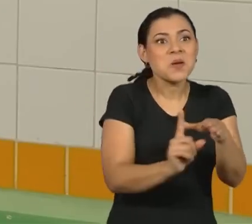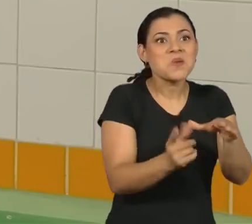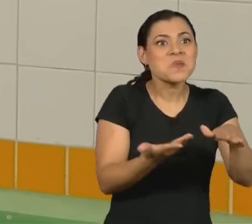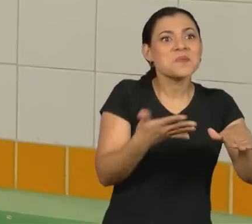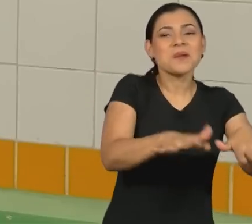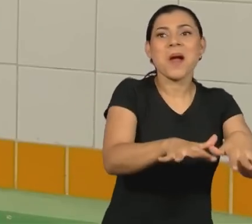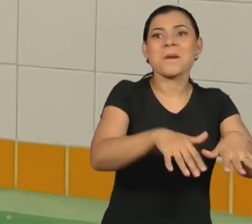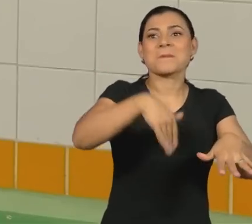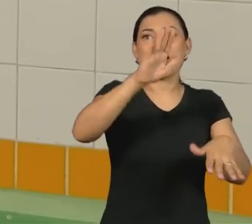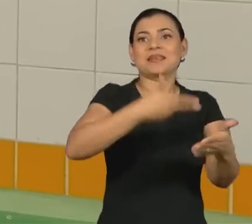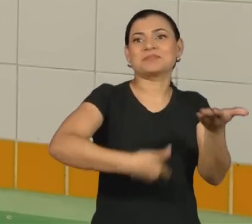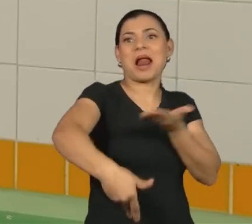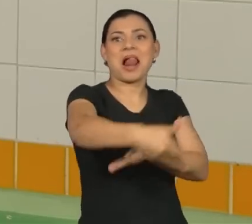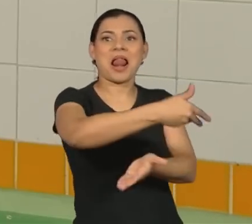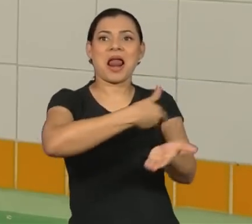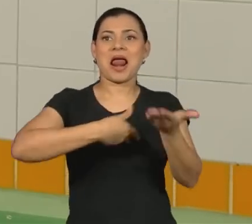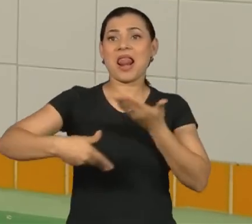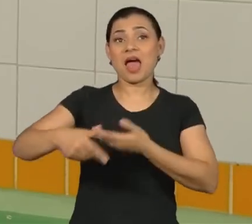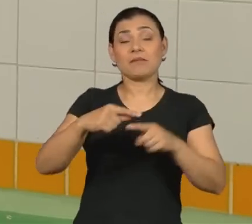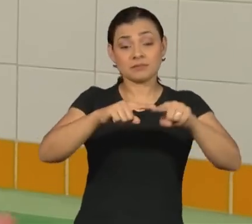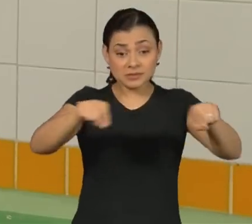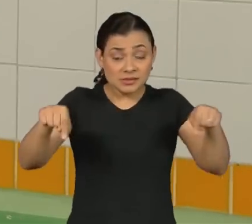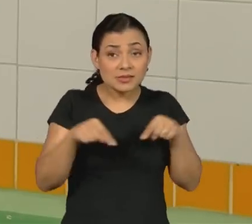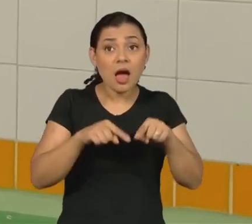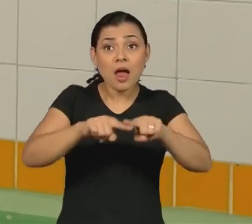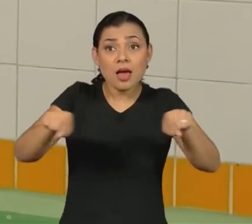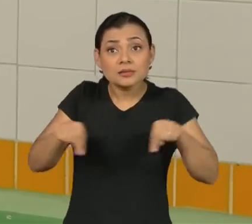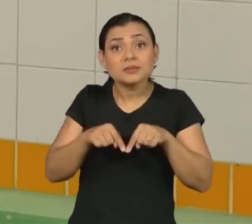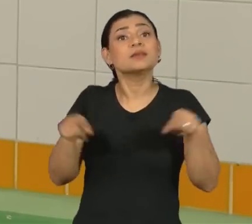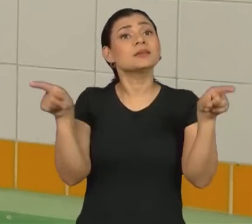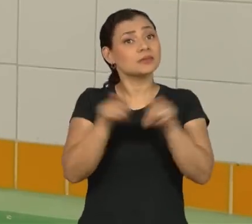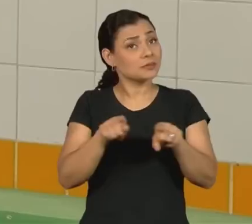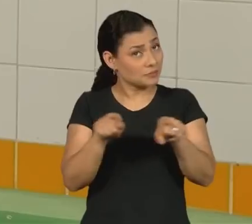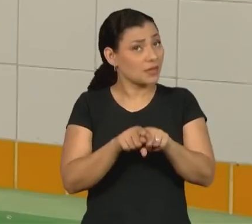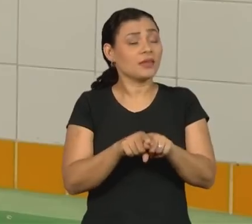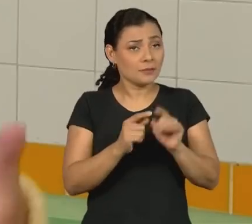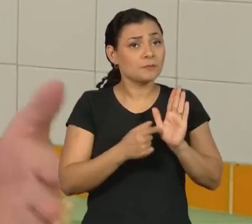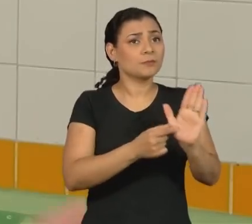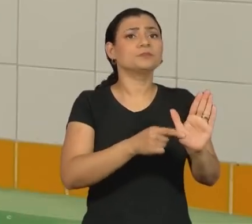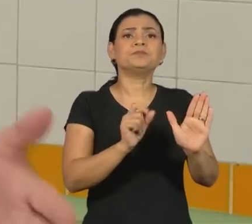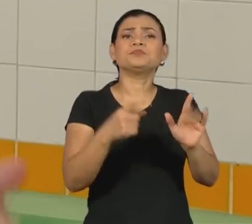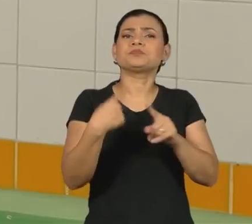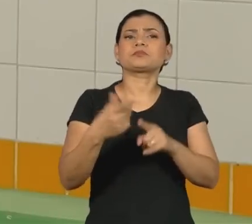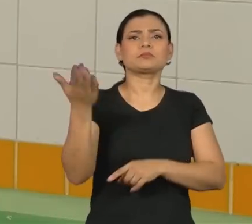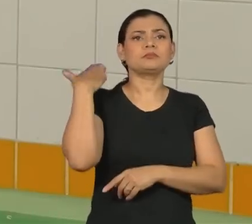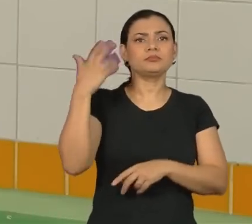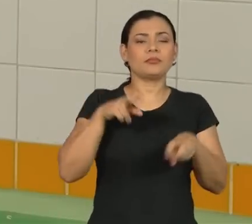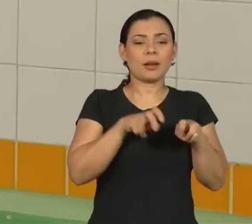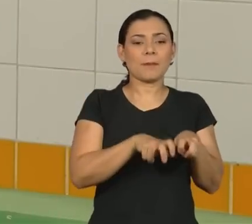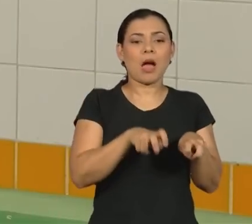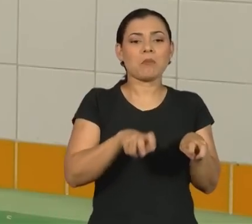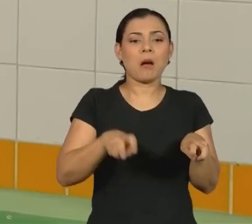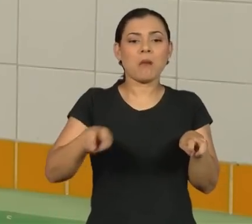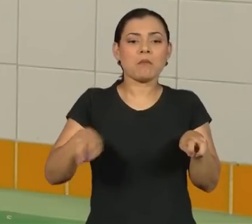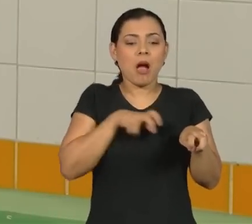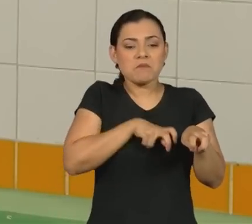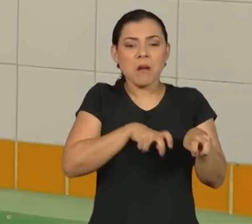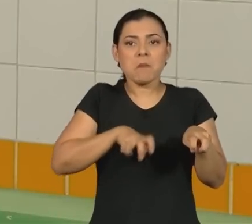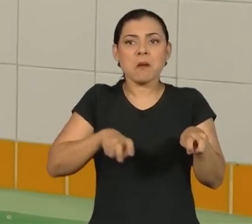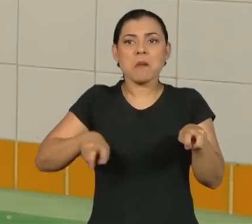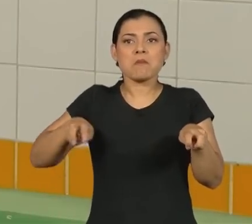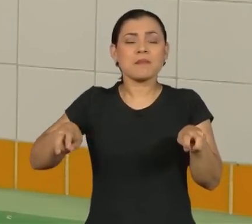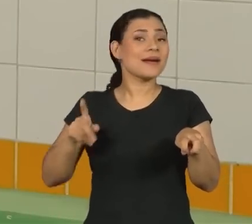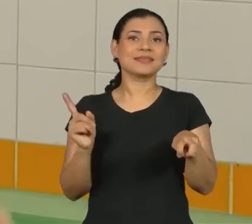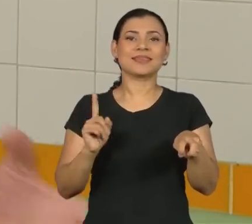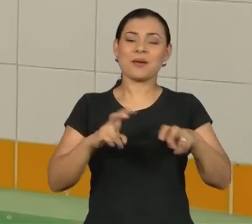inclusos, né? A disposição da sala, ela tem uma referência a isso, porque antes uma cadeira atrás da outra, eles mal